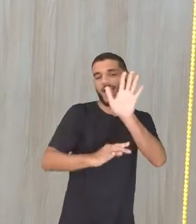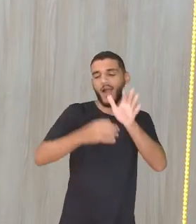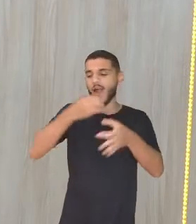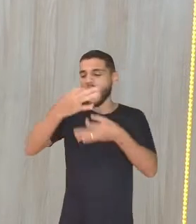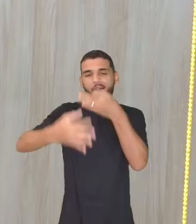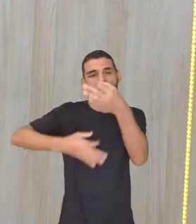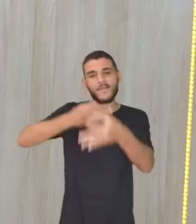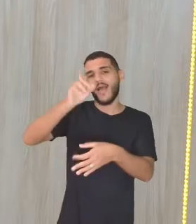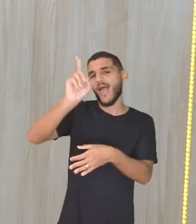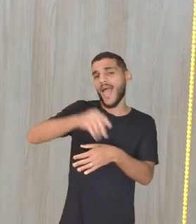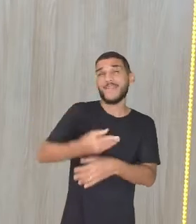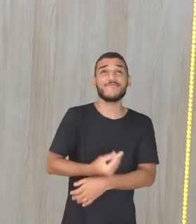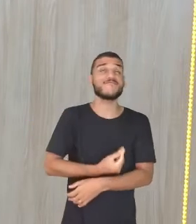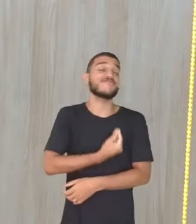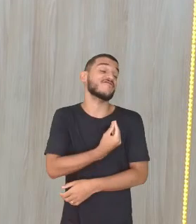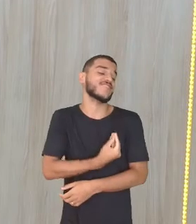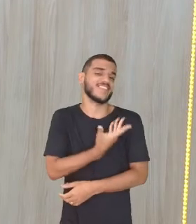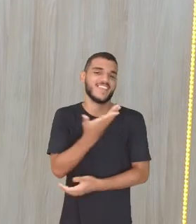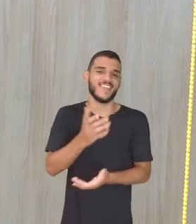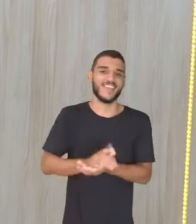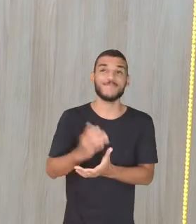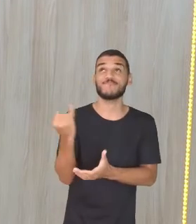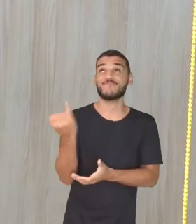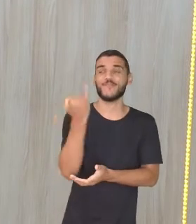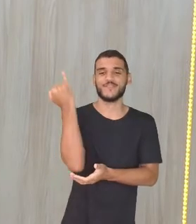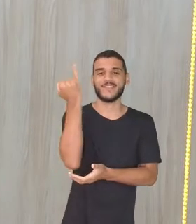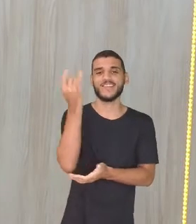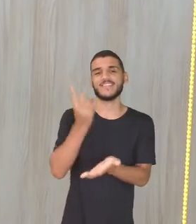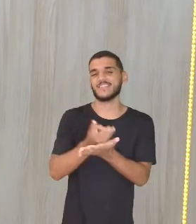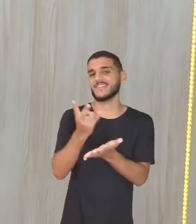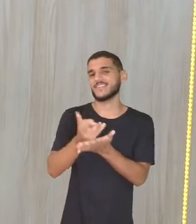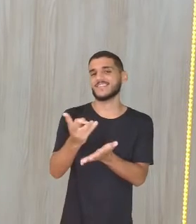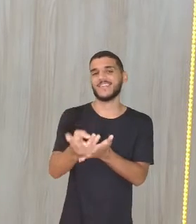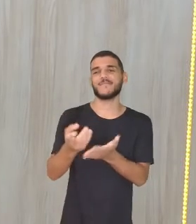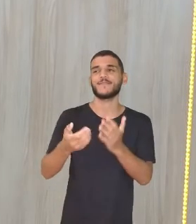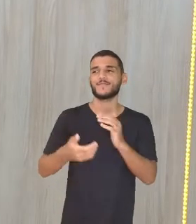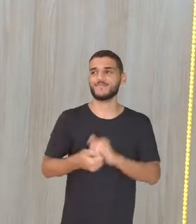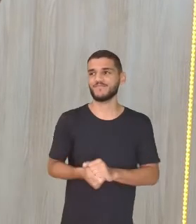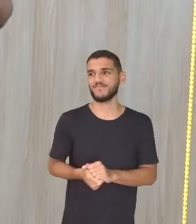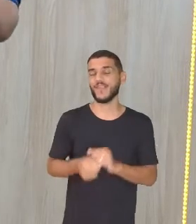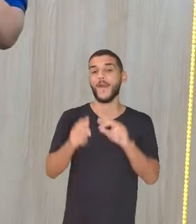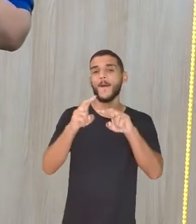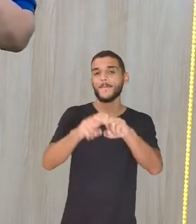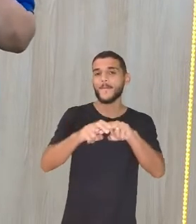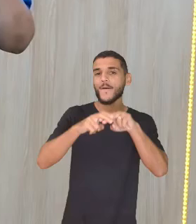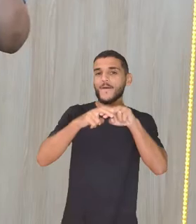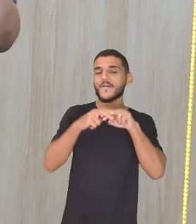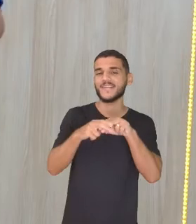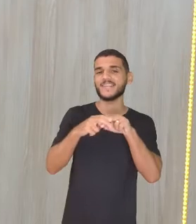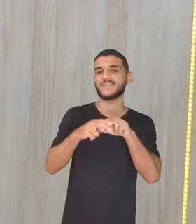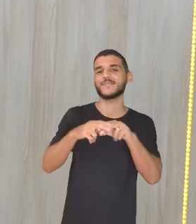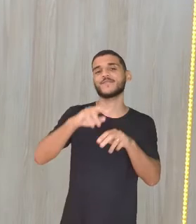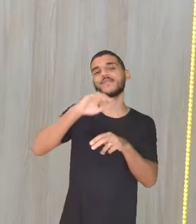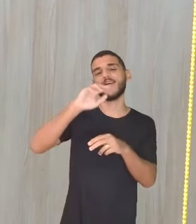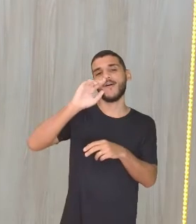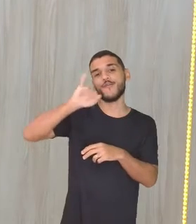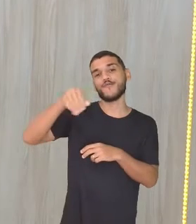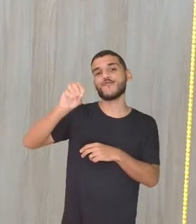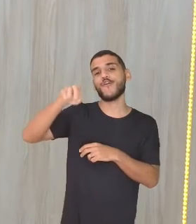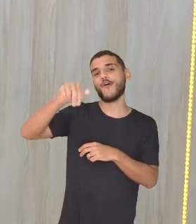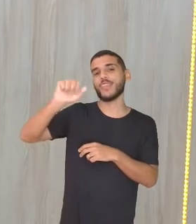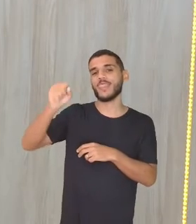é vida, não é mesmo? A gente faz o tempo todo, não é, Jonas? Por isso que eu falei o nome dele, ó. Jonas está aqui,